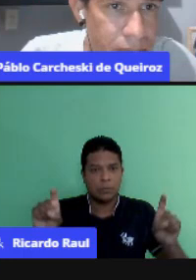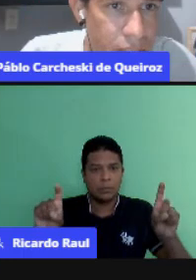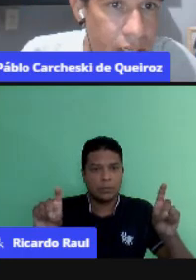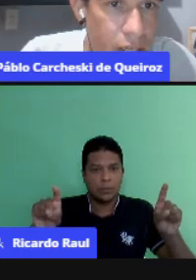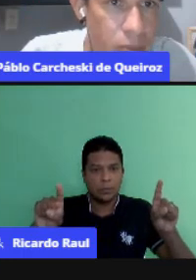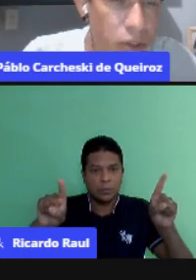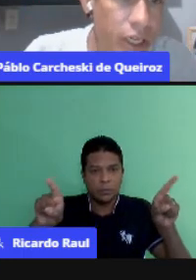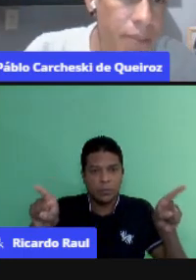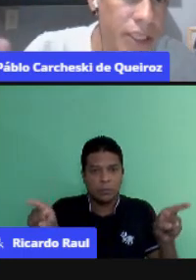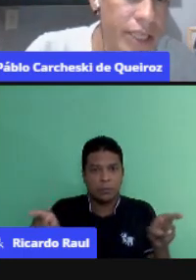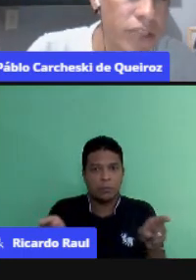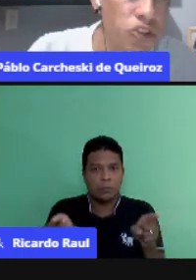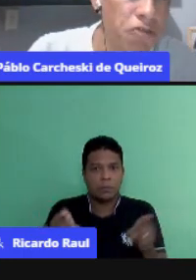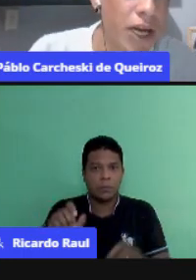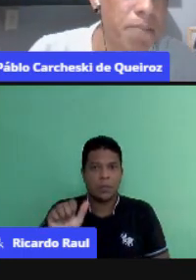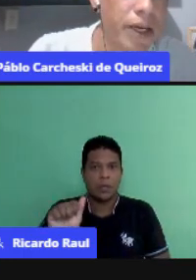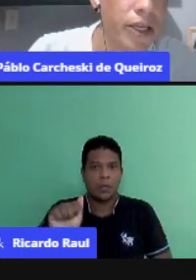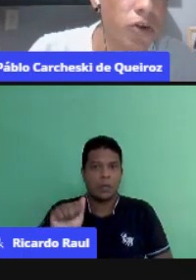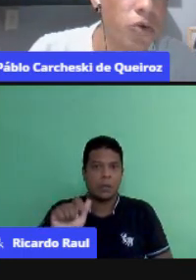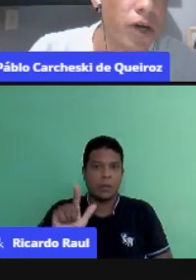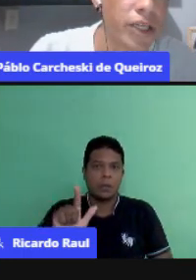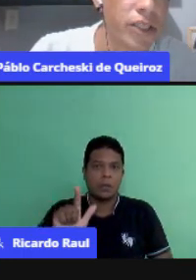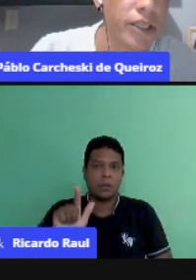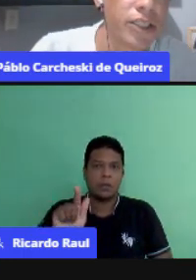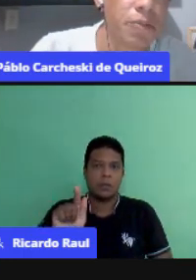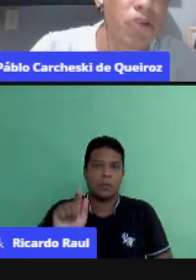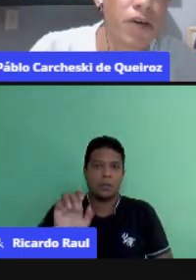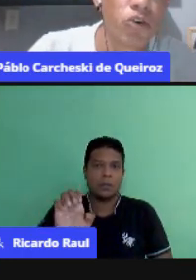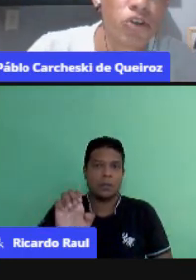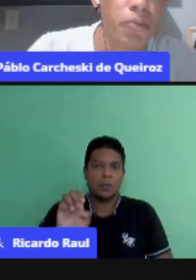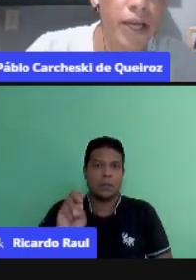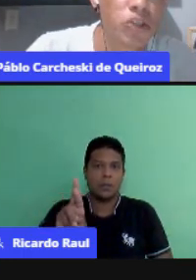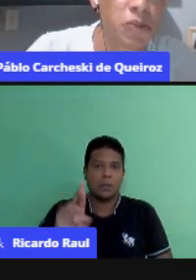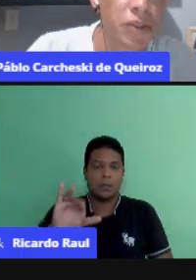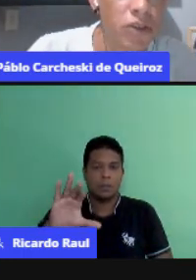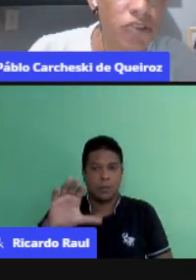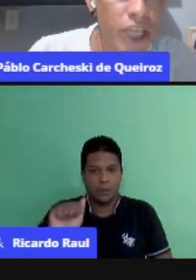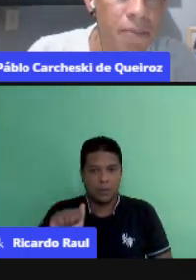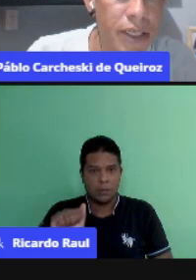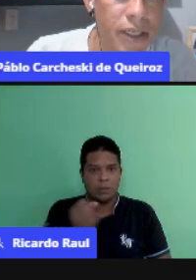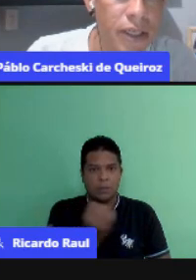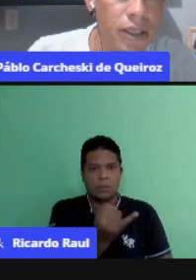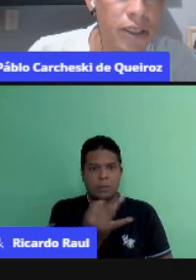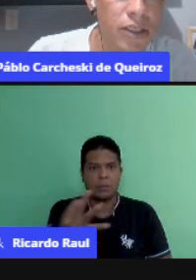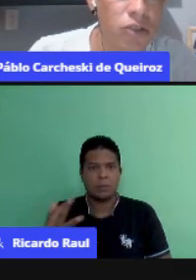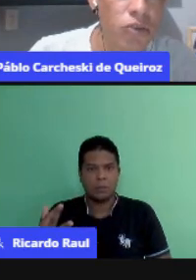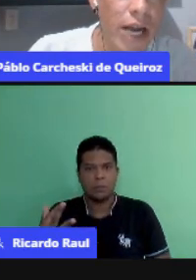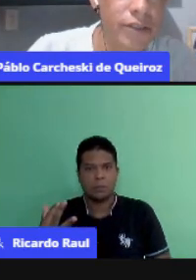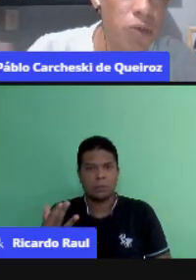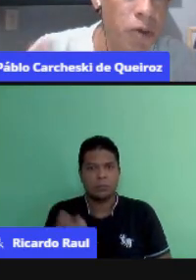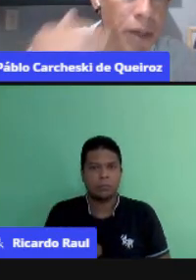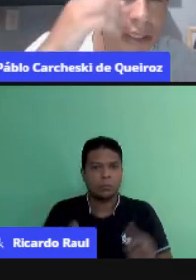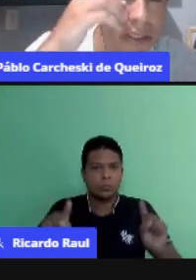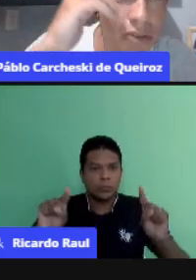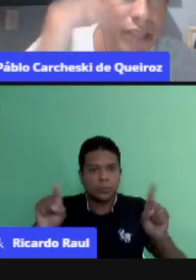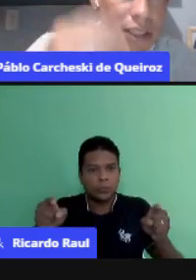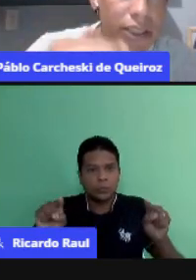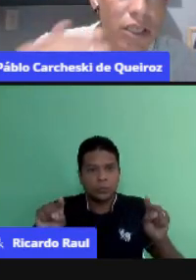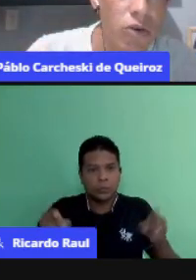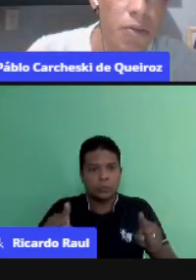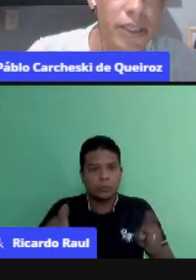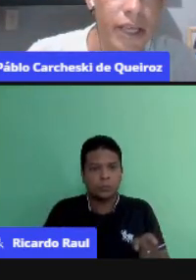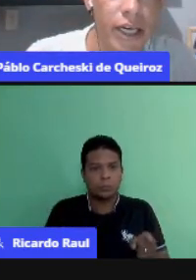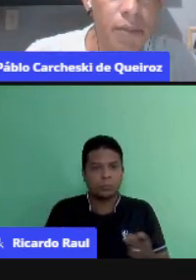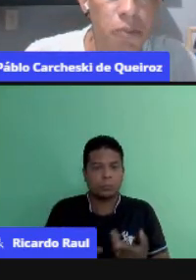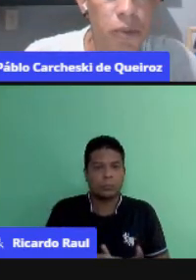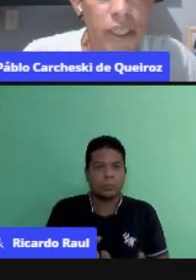aluno? Né? Porque a habilidade 8 fala para eu determinar o valor numérico de uma expressão algébrica. Então, no caso ali, o problema ele não está, né? Está